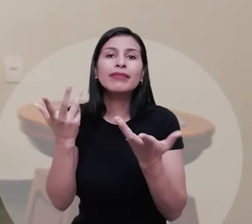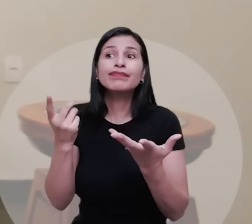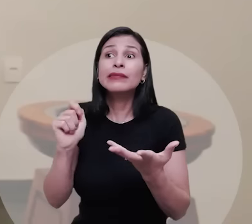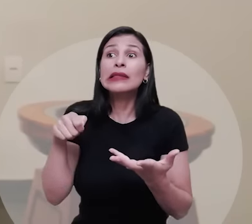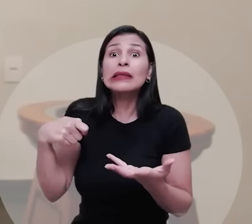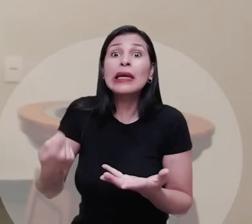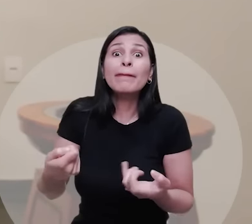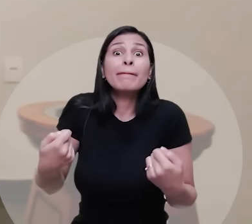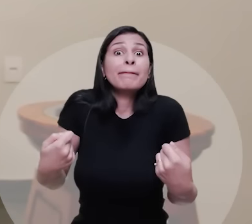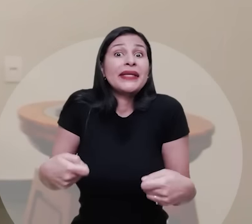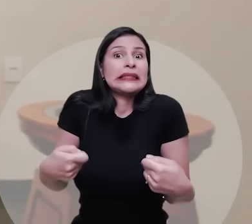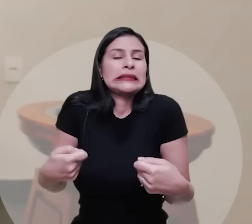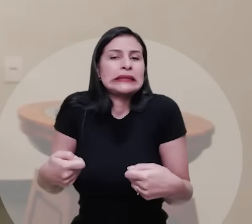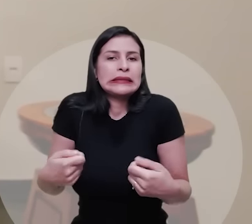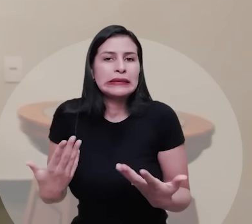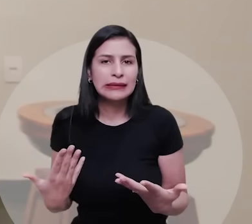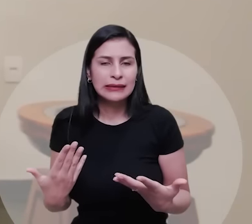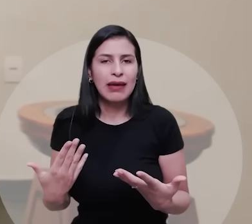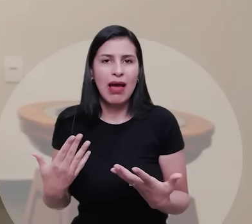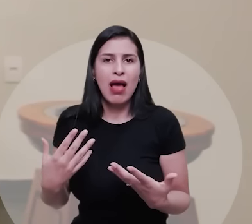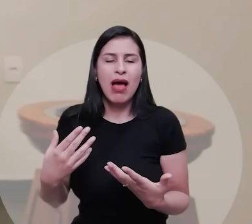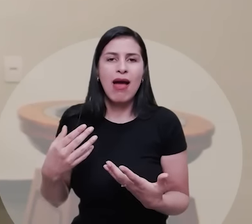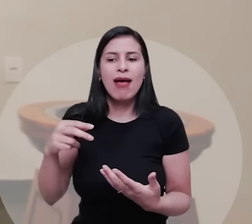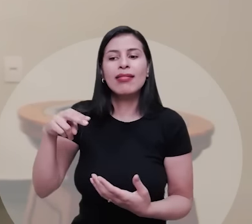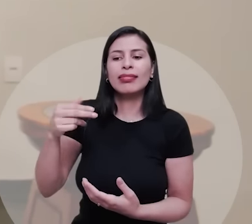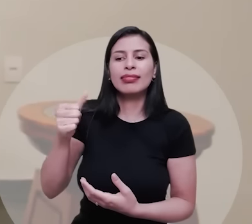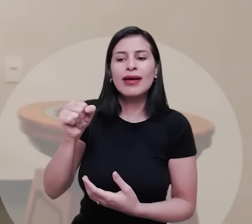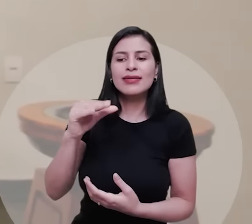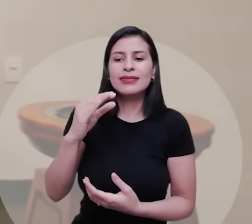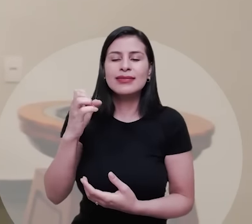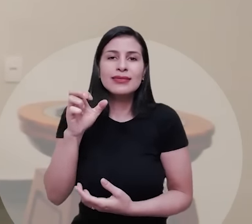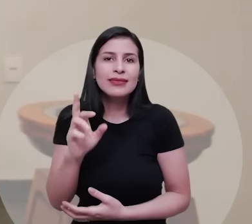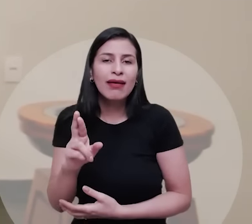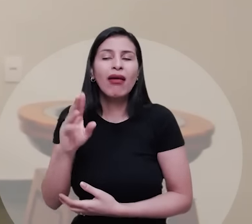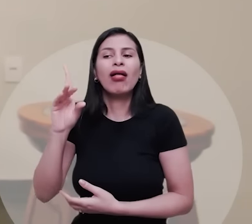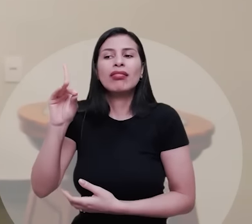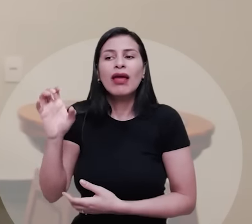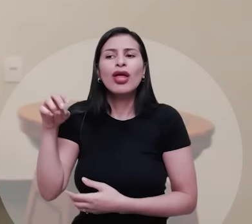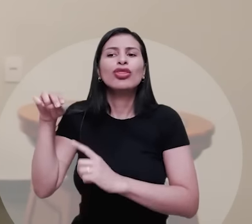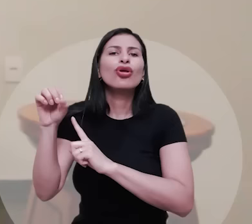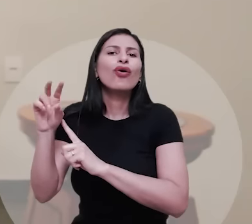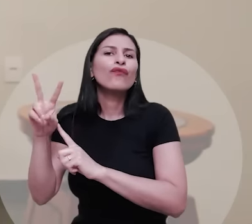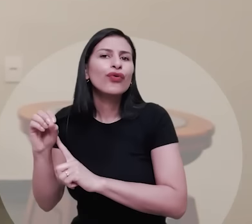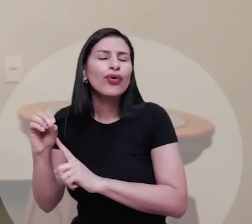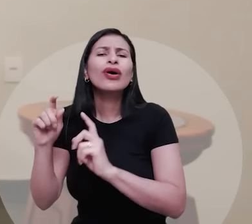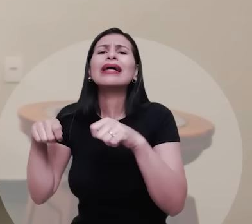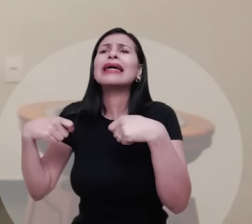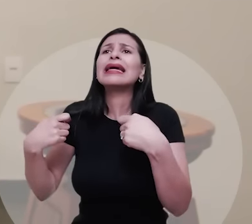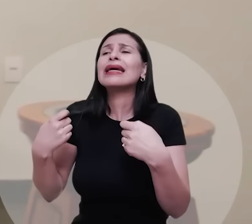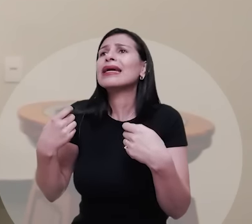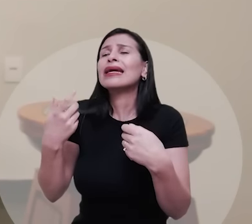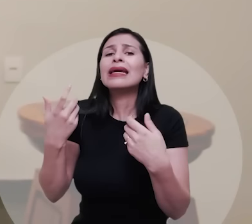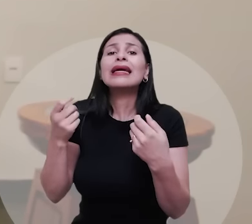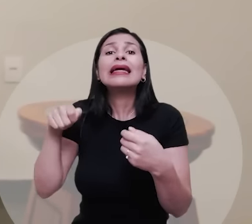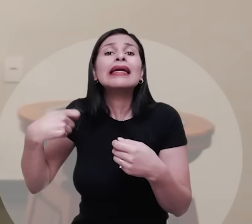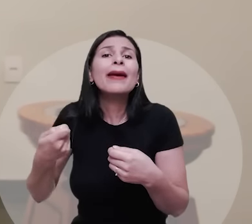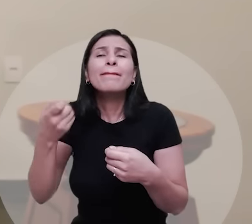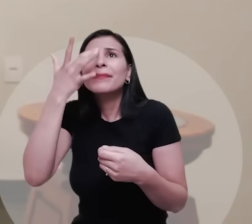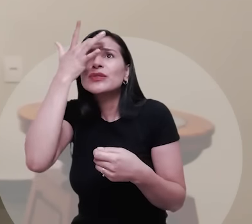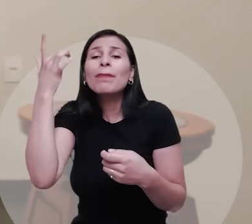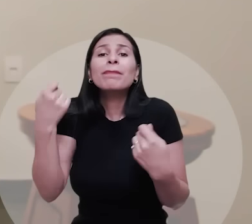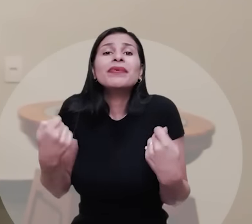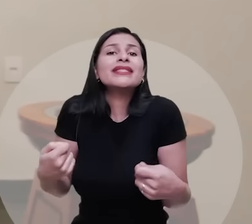nascimento? Quem de fato precisa entregar novamente a sua vida para Ele? O